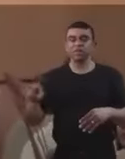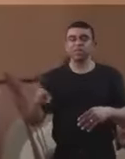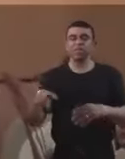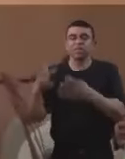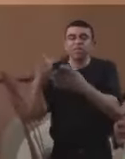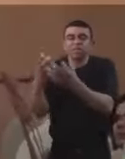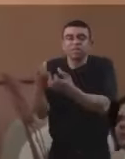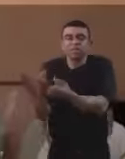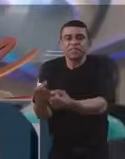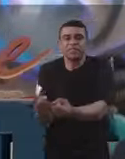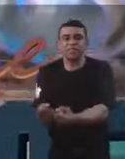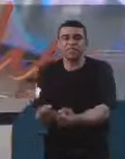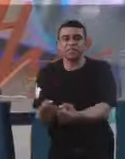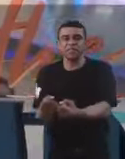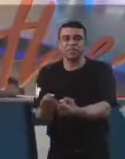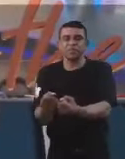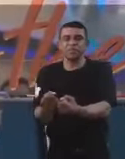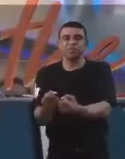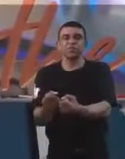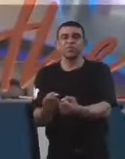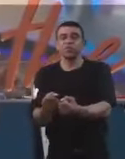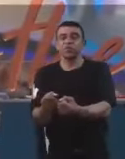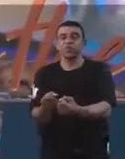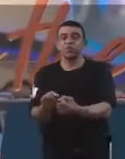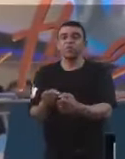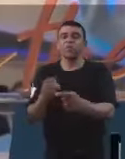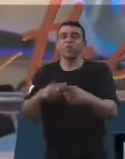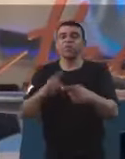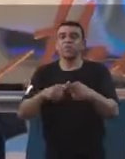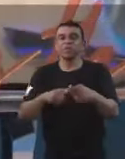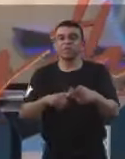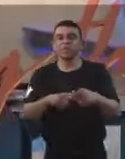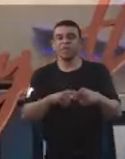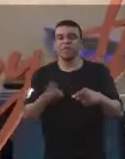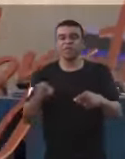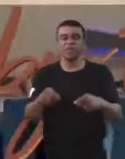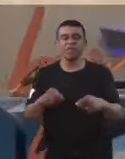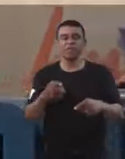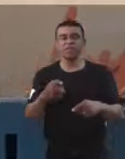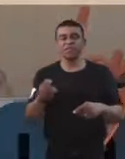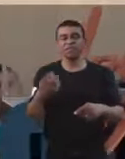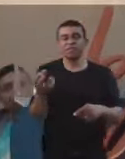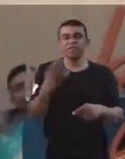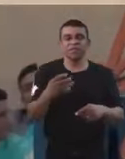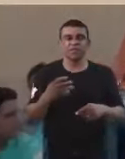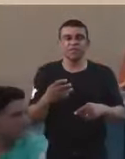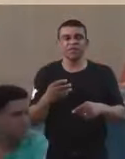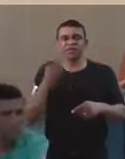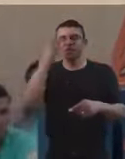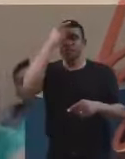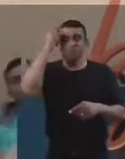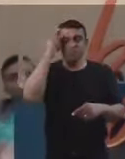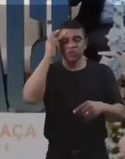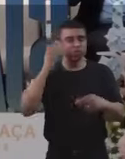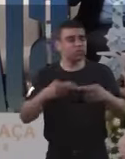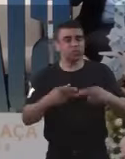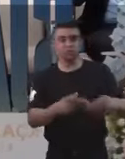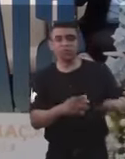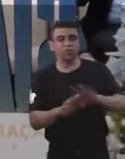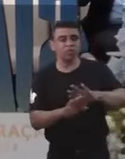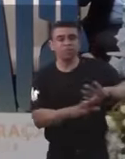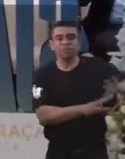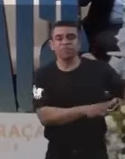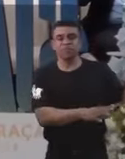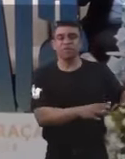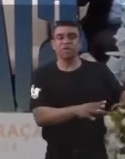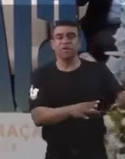que a grana, a gente prefere as pessoas do que as coisas. Se o Espírito não operar em nós, somos orgulhosos,